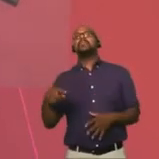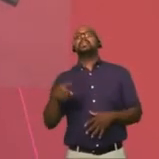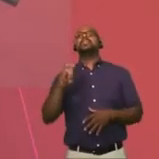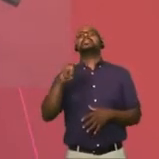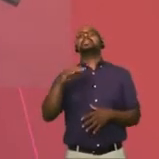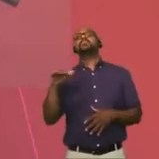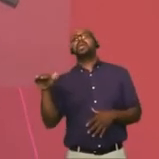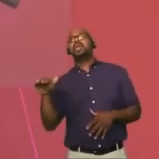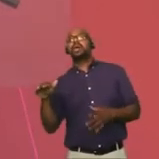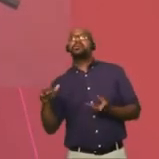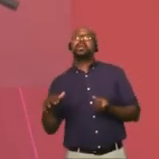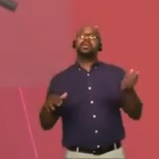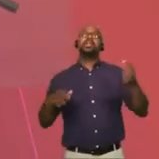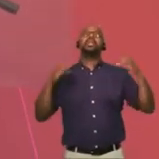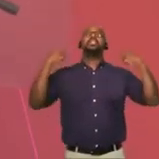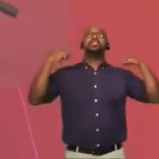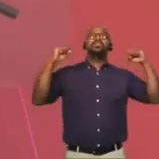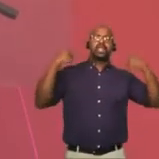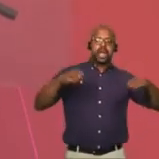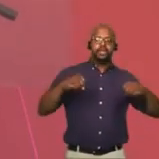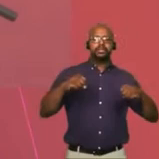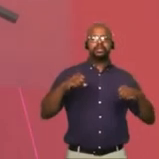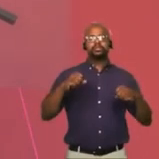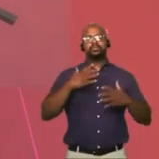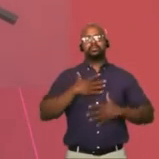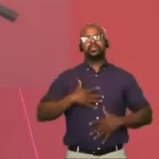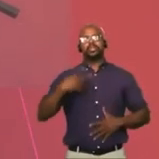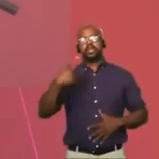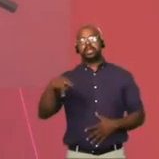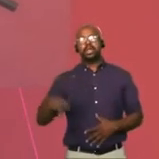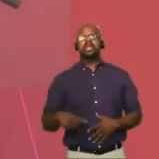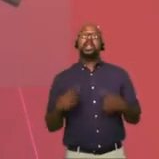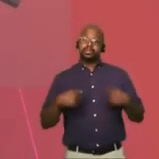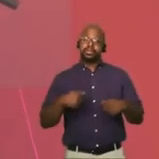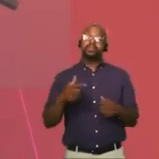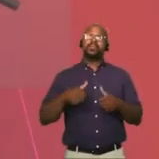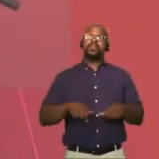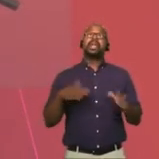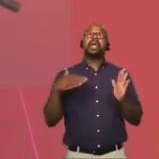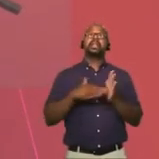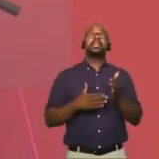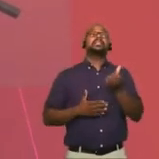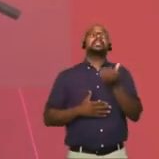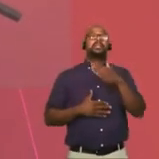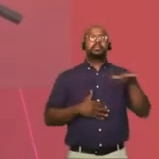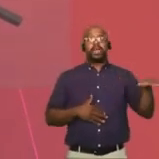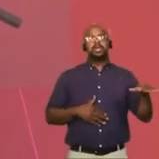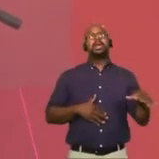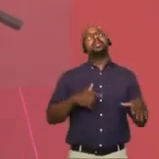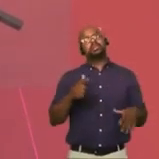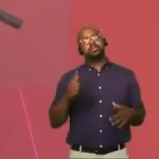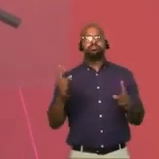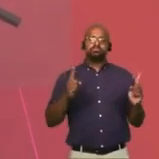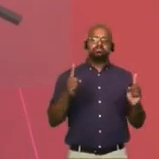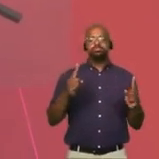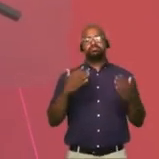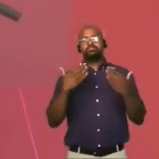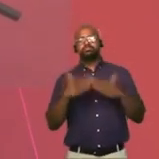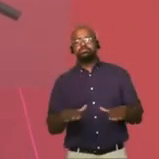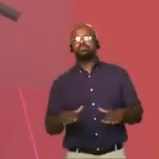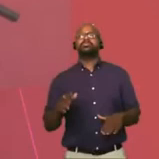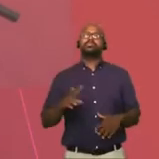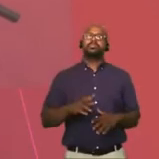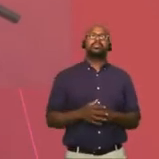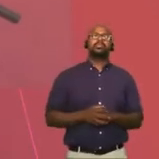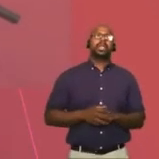5:30 para ele poder fazer atividade física dele não e ele tinha que ficar lá até 6:30 que a gente tem que dar para meia hora do tempo de